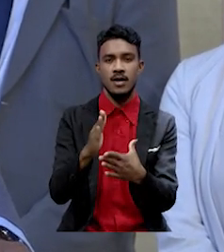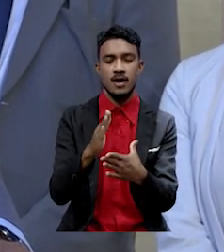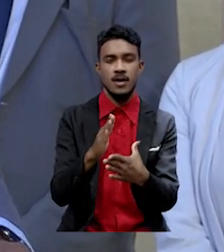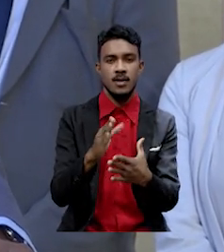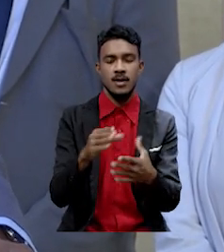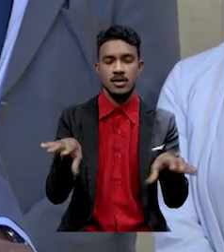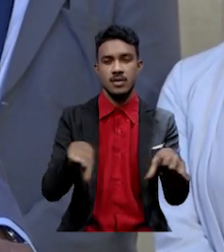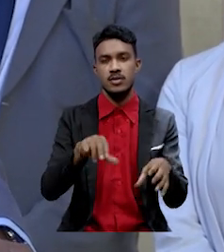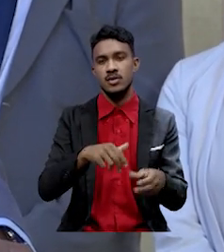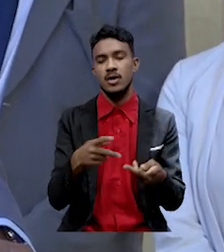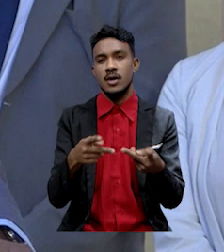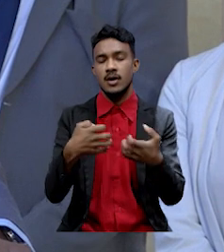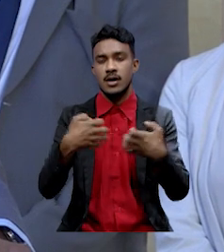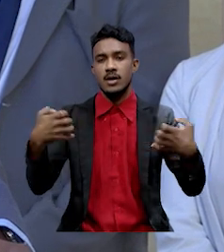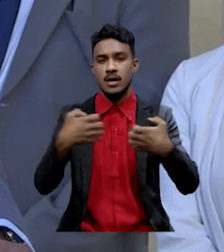ketak iha